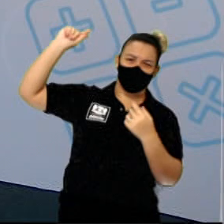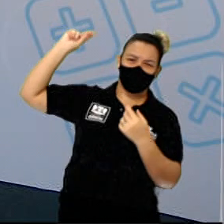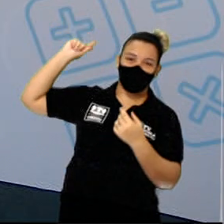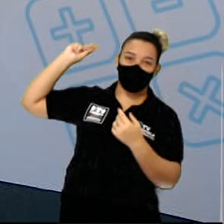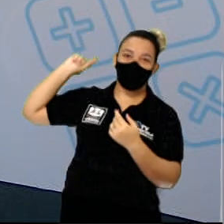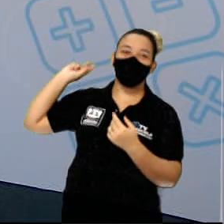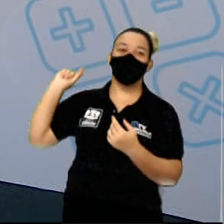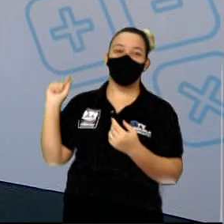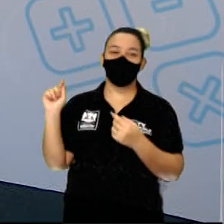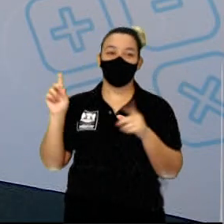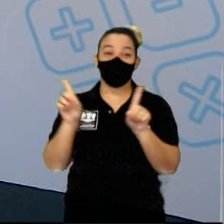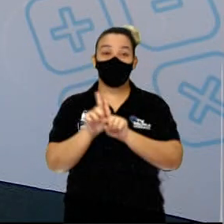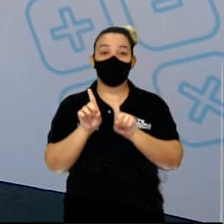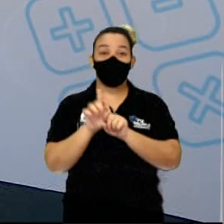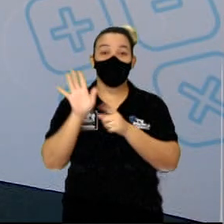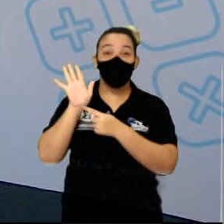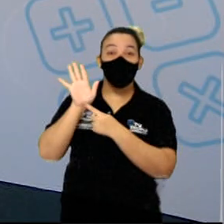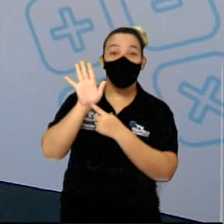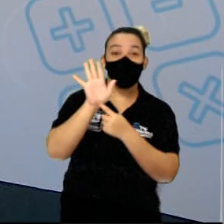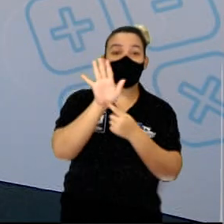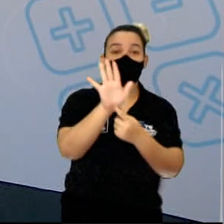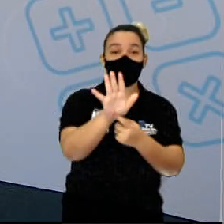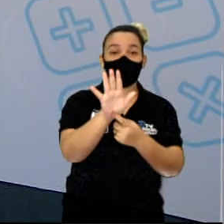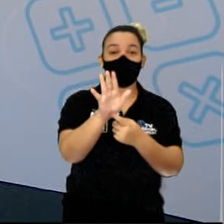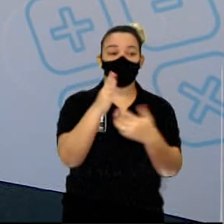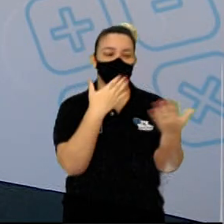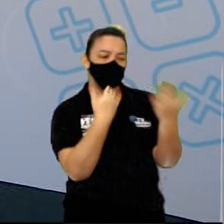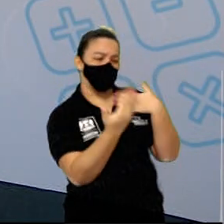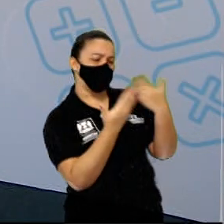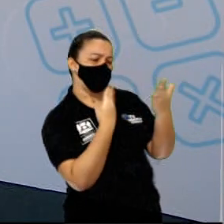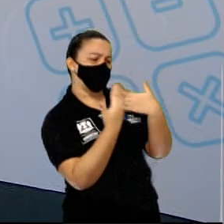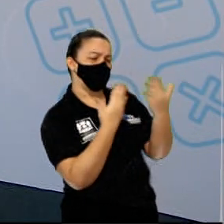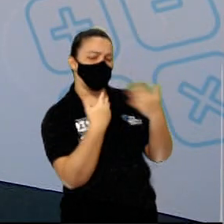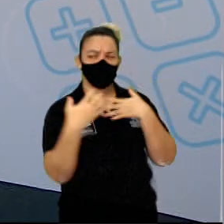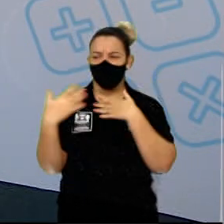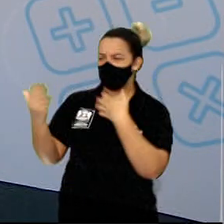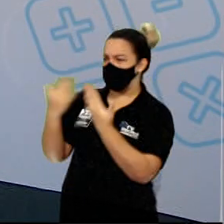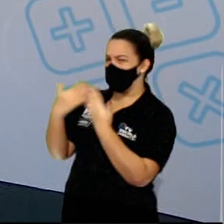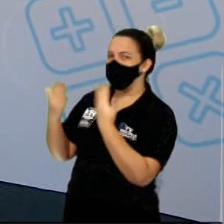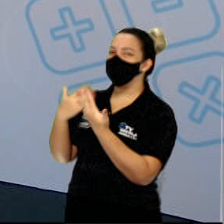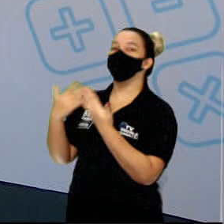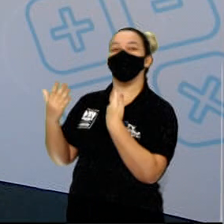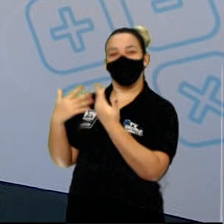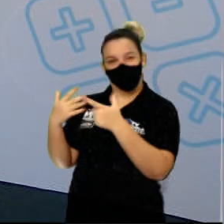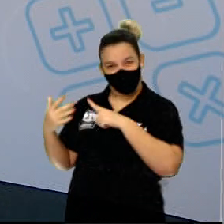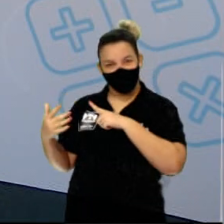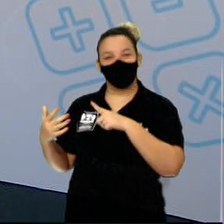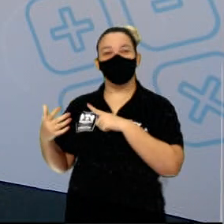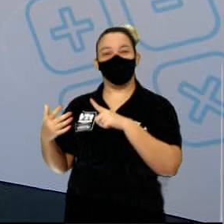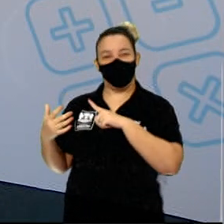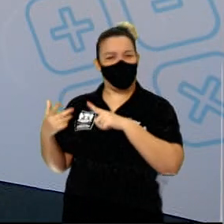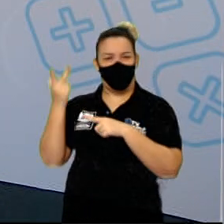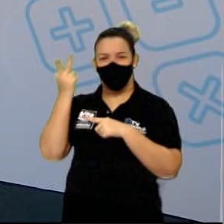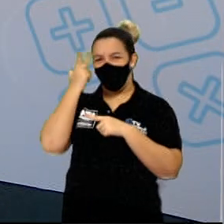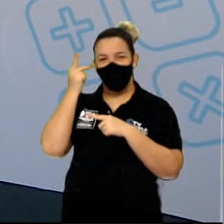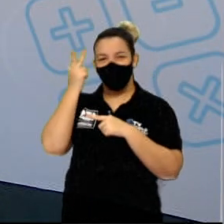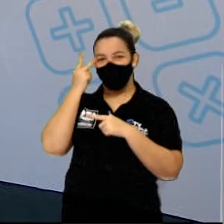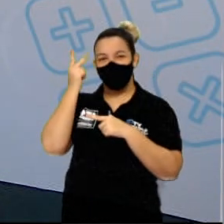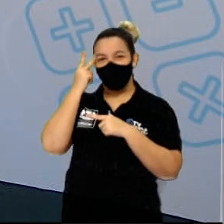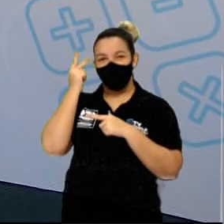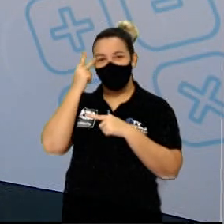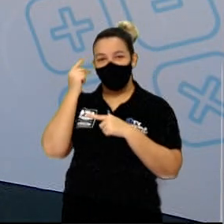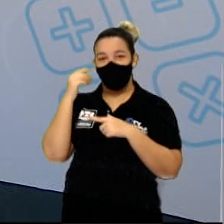temos apresentação de diálogos, né? A fábula, é muito comum ter diálogo na fábula, e esse diálogo, ele pode